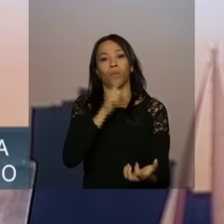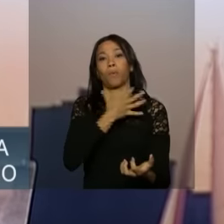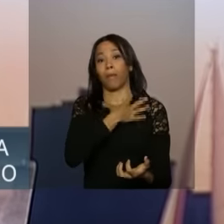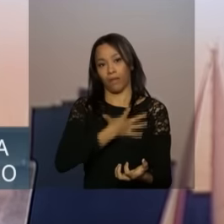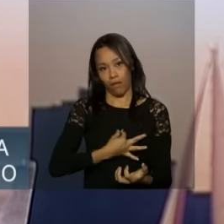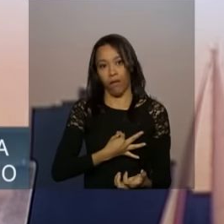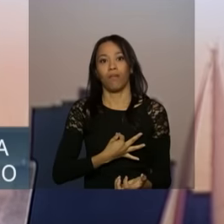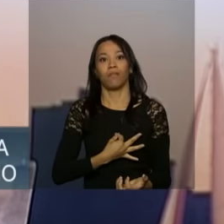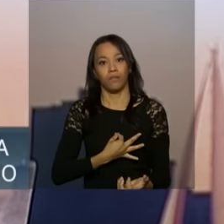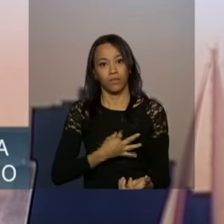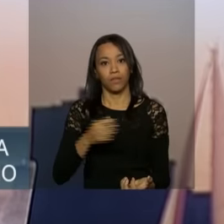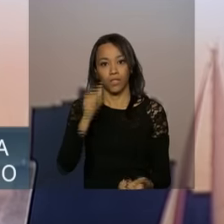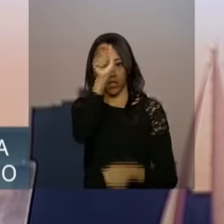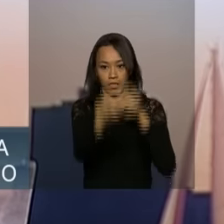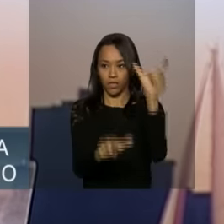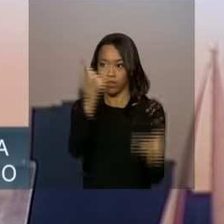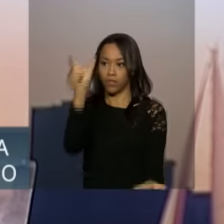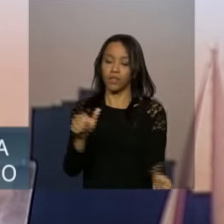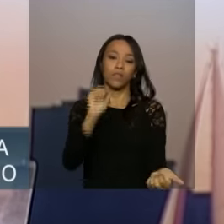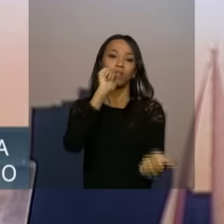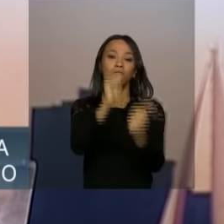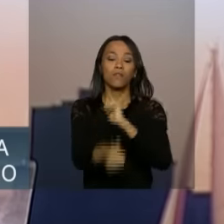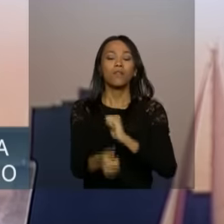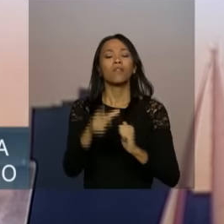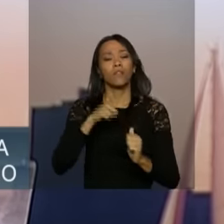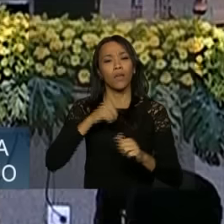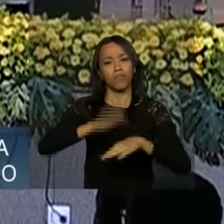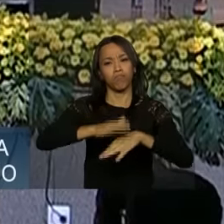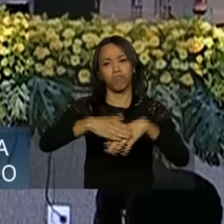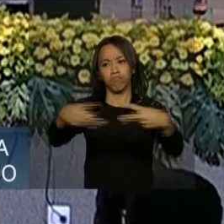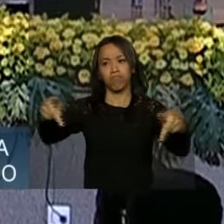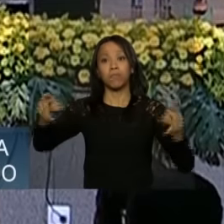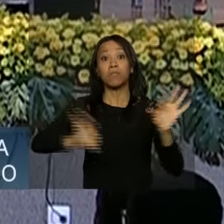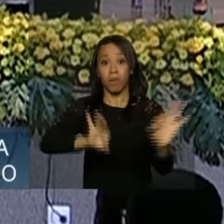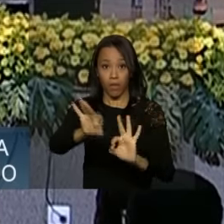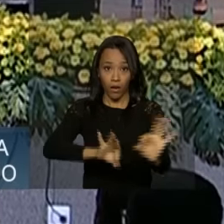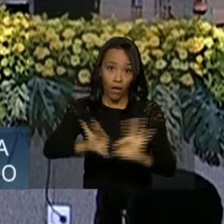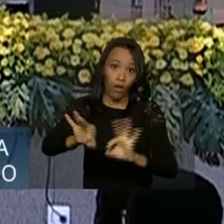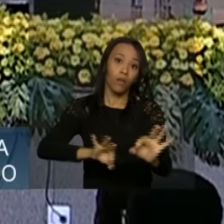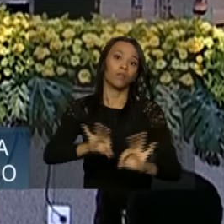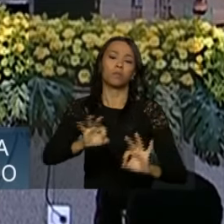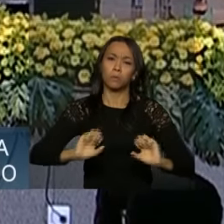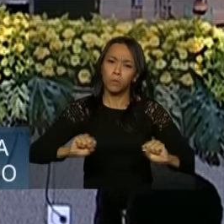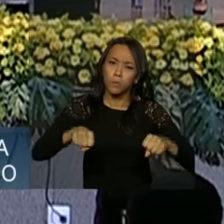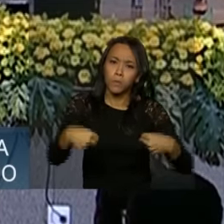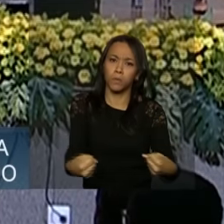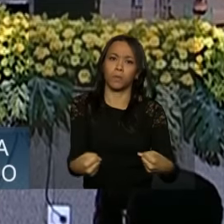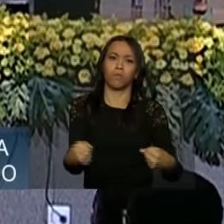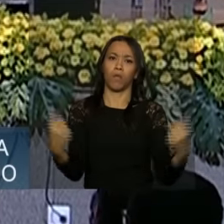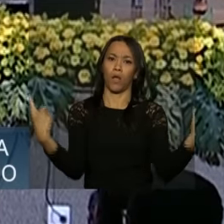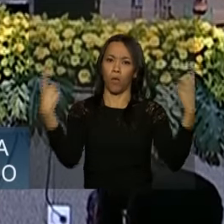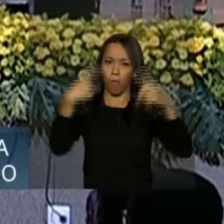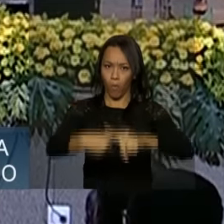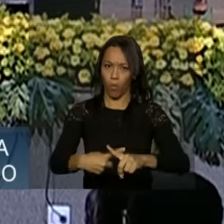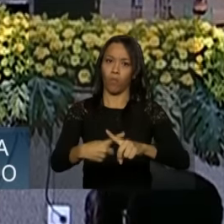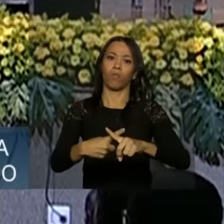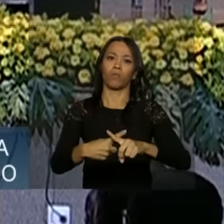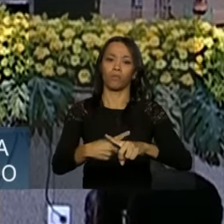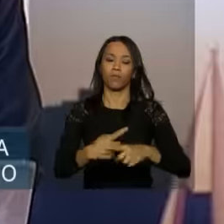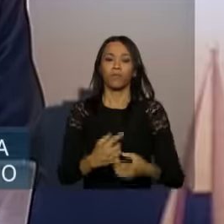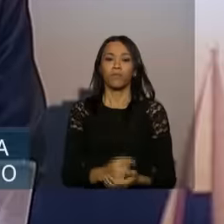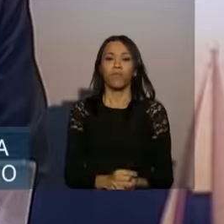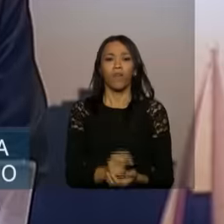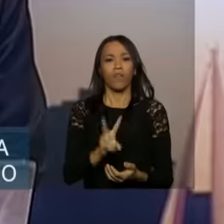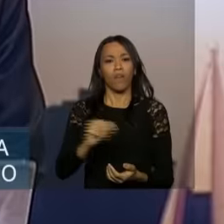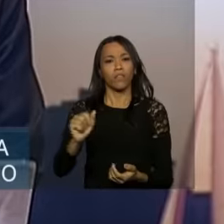E nossos atletas têm se preparado, não é, Jorge, com afinco para as competições.